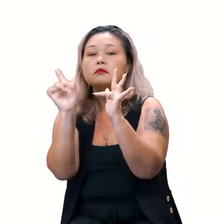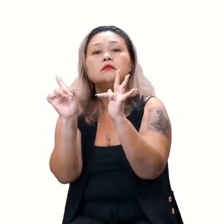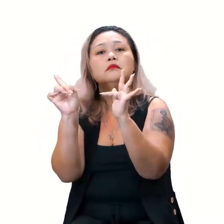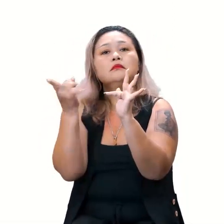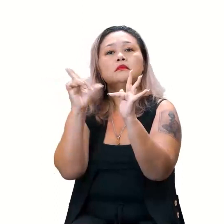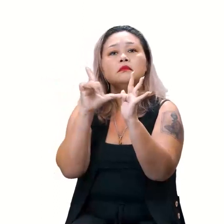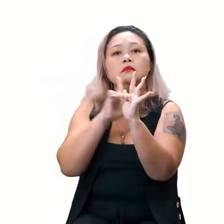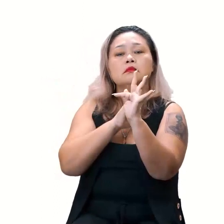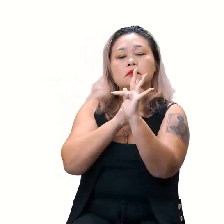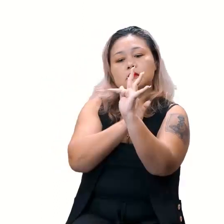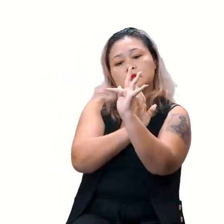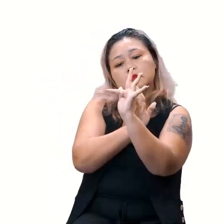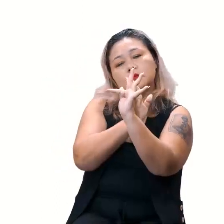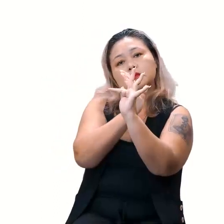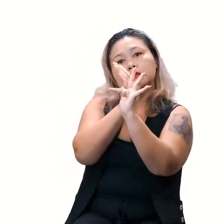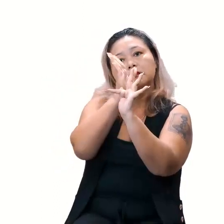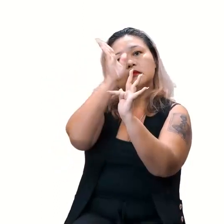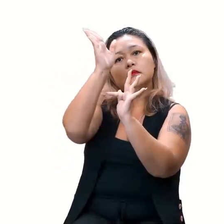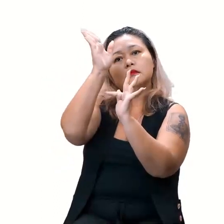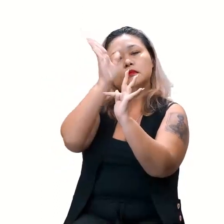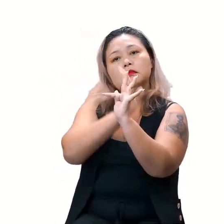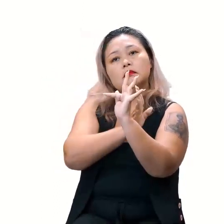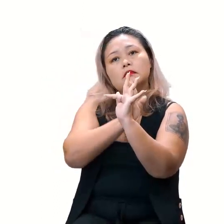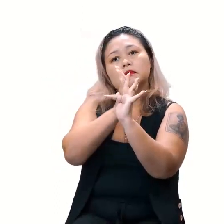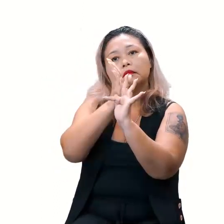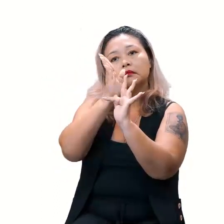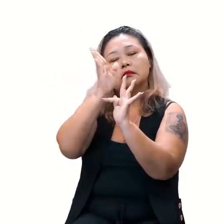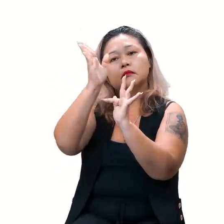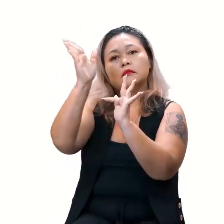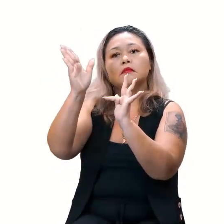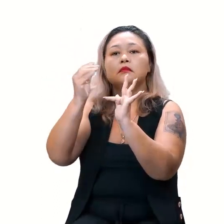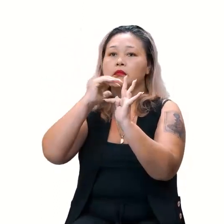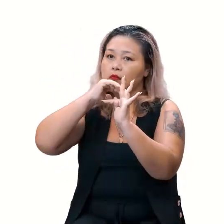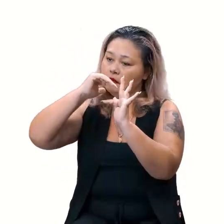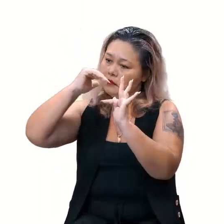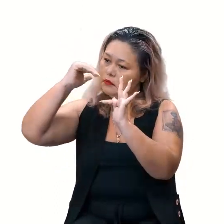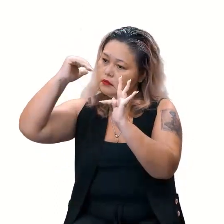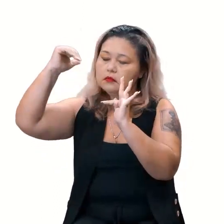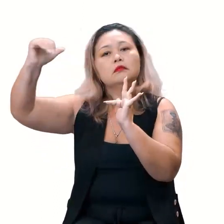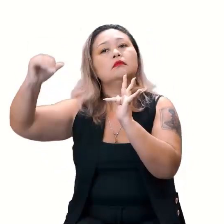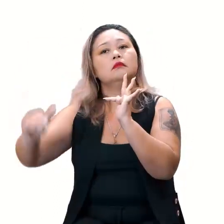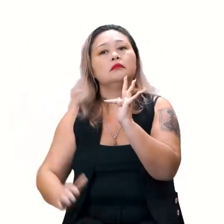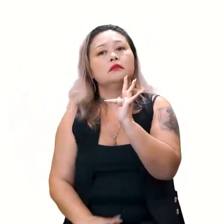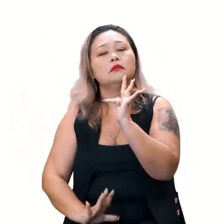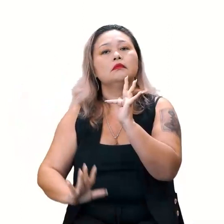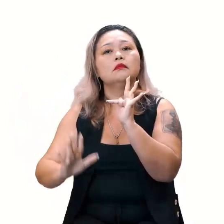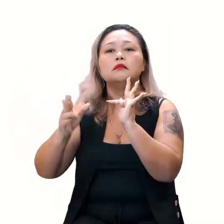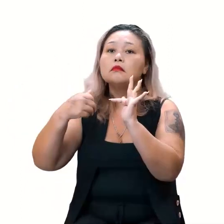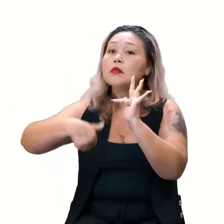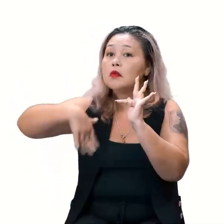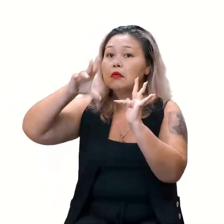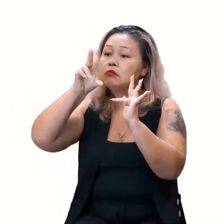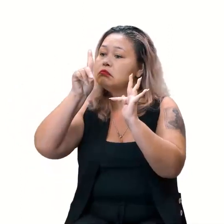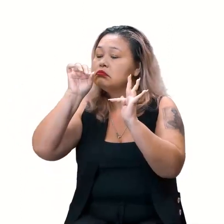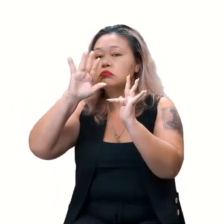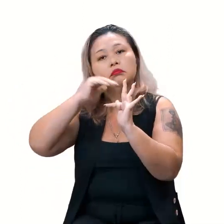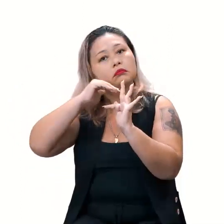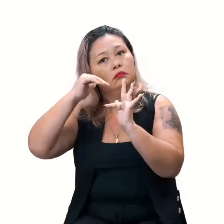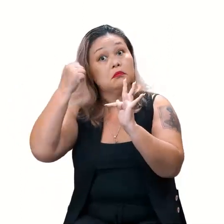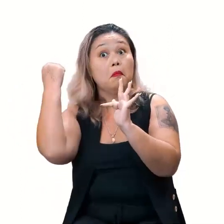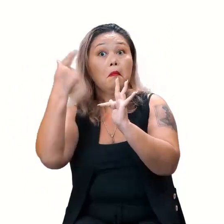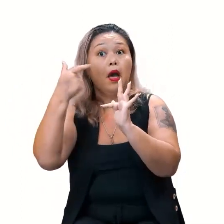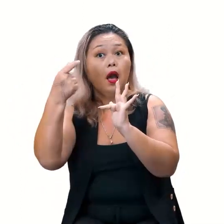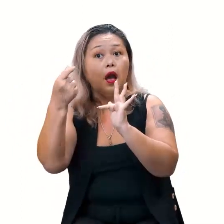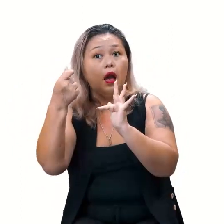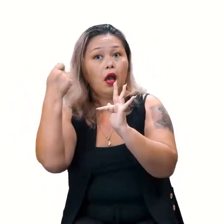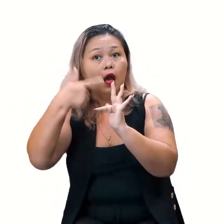gente traça a reta, a nossa reta da função crescente. Beleza. Quanto mais dias, mais eu vou pagar. Está